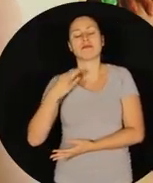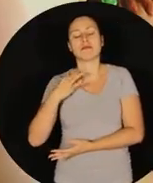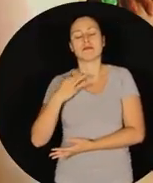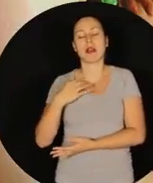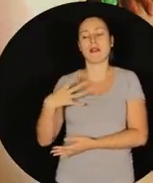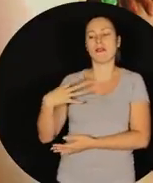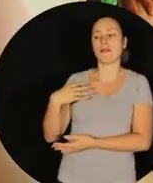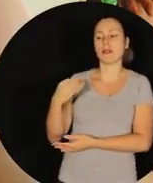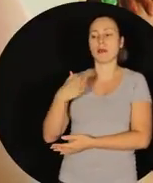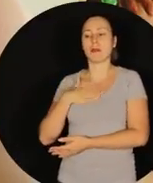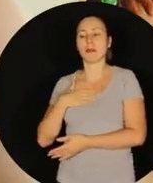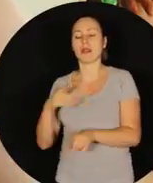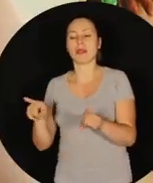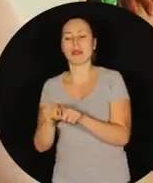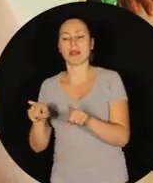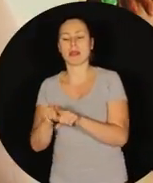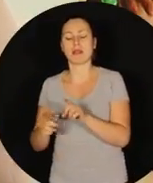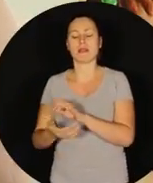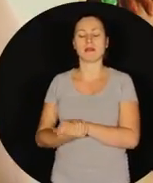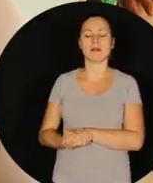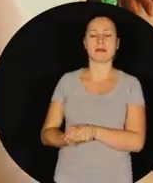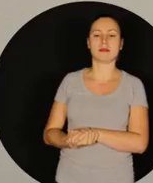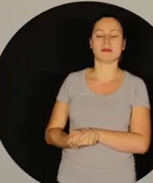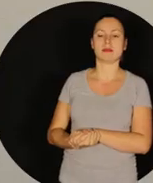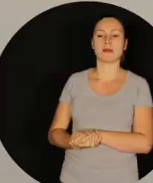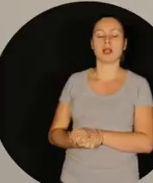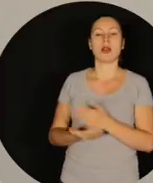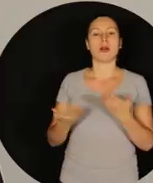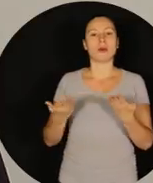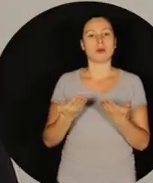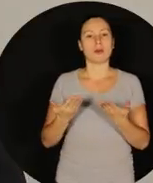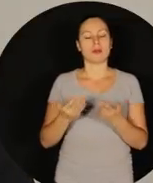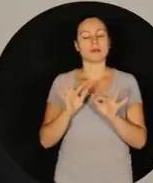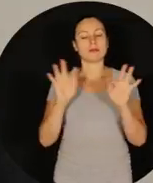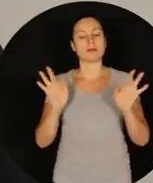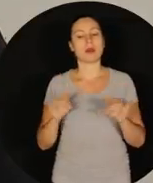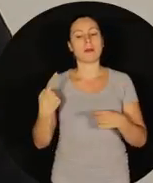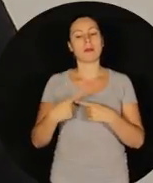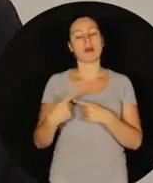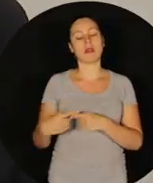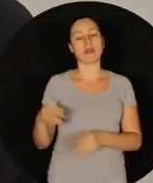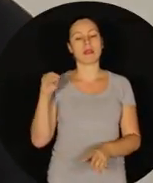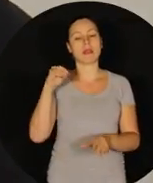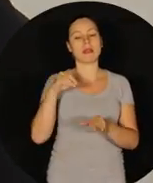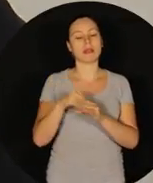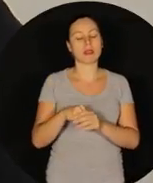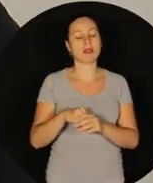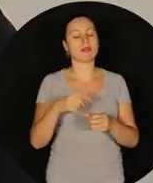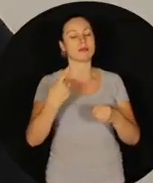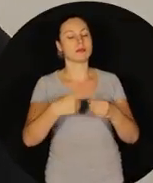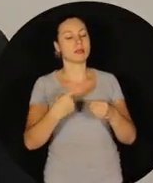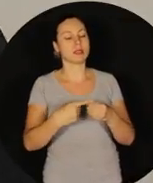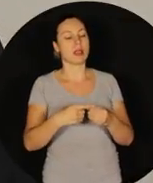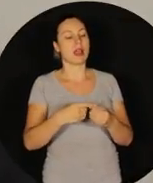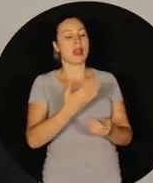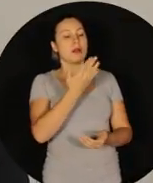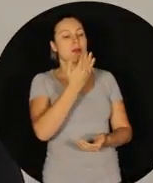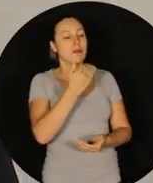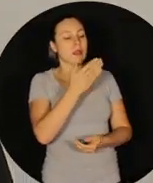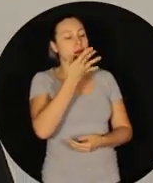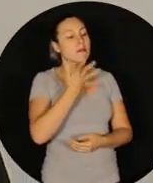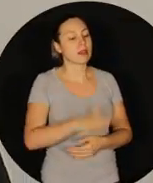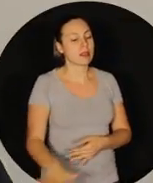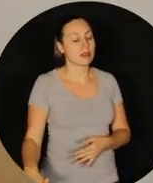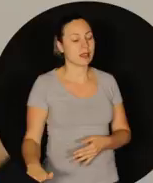e para mim e comprar o que vestir também. Hoje eu me sinto contemplada porque dentro do município nós temos uma garantia de merenda escolar, uma